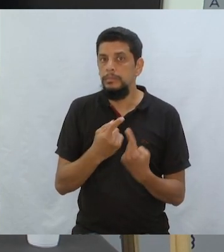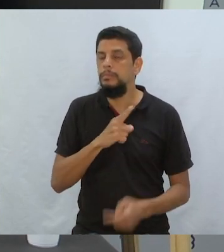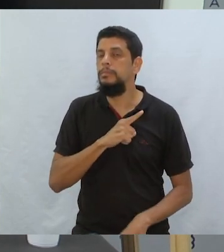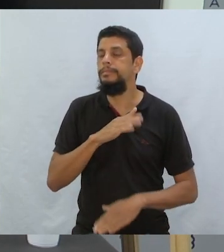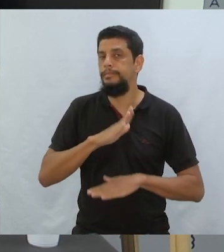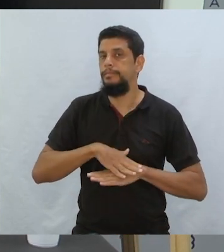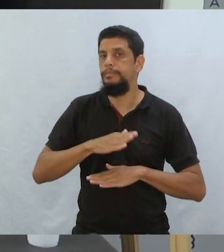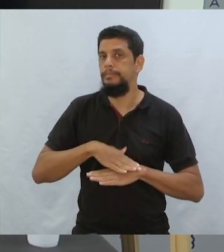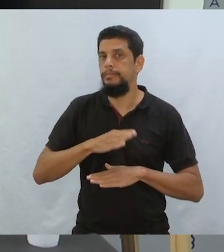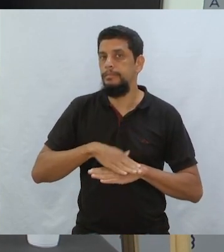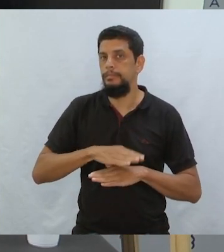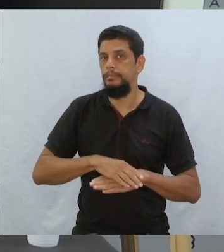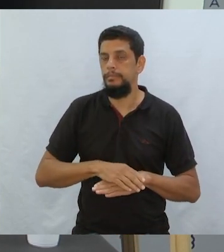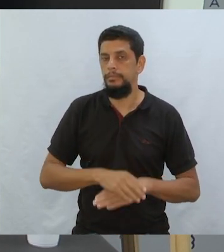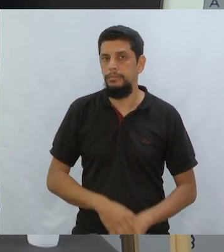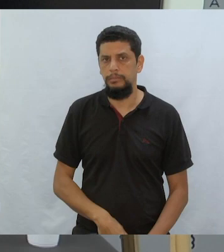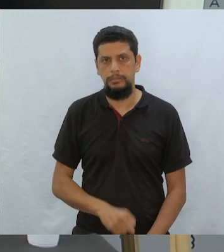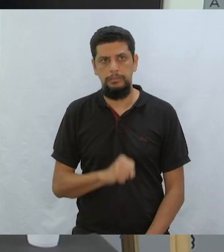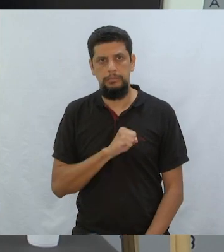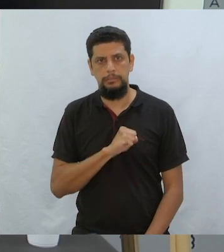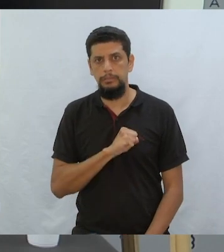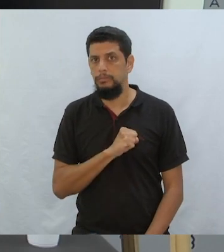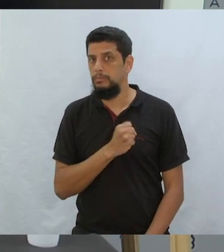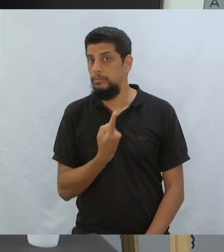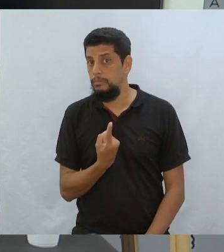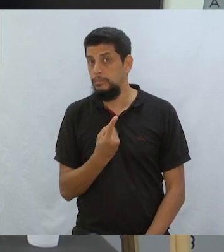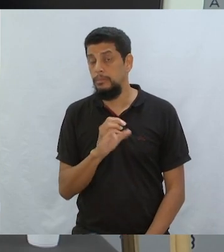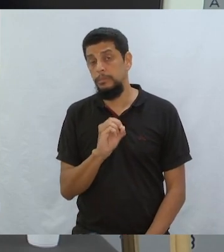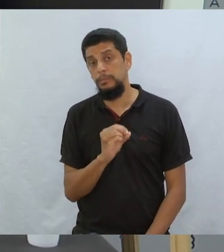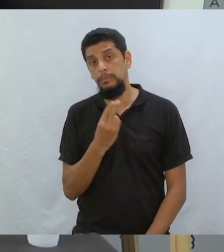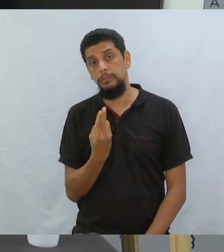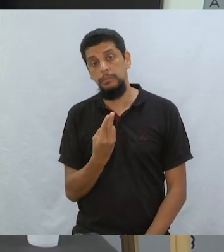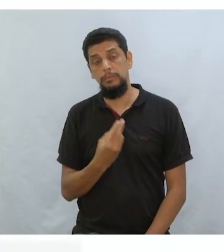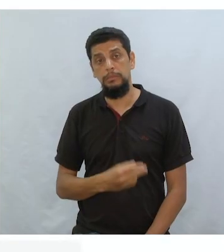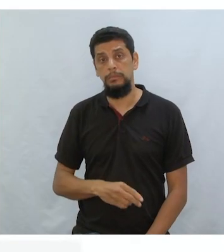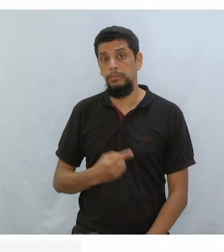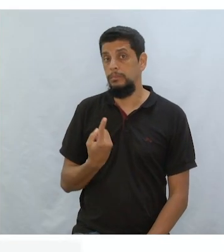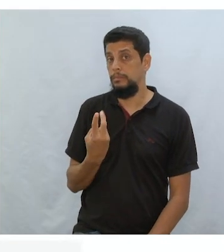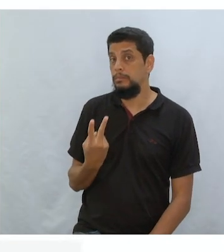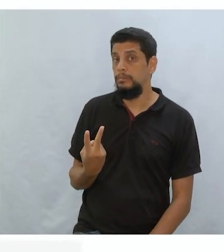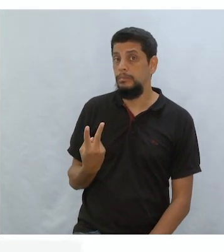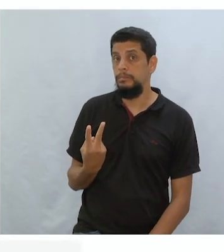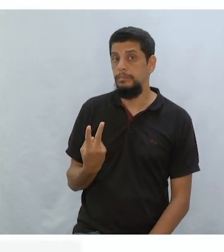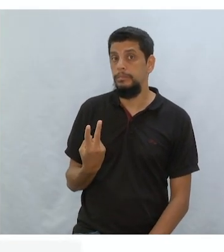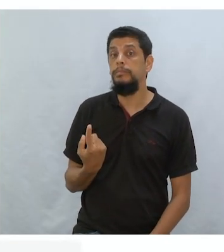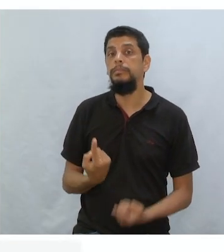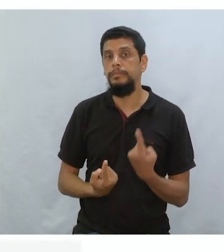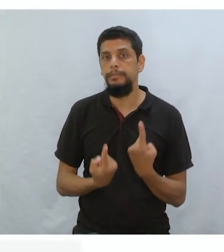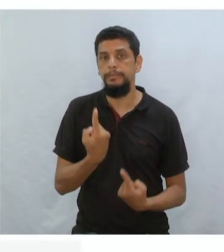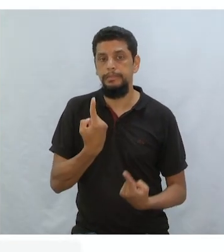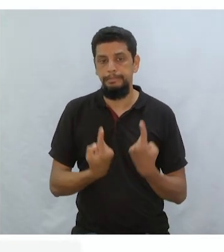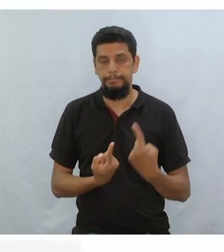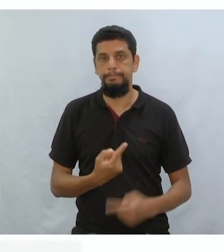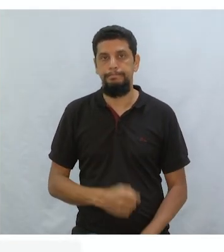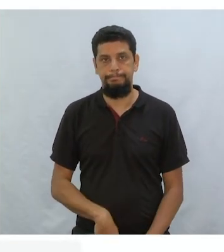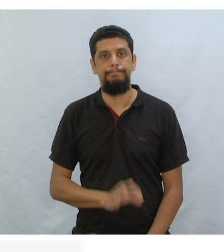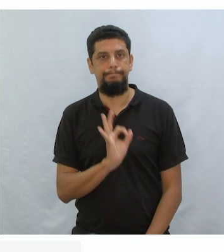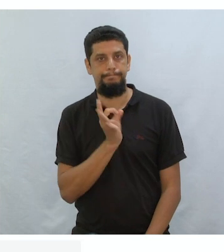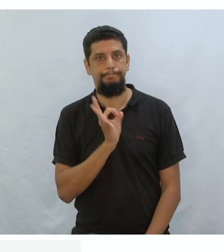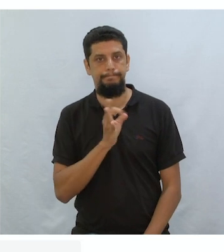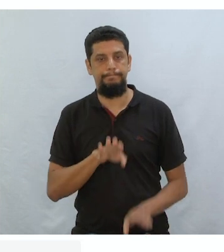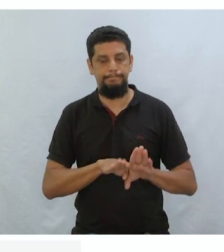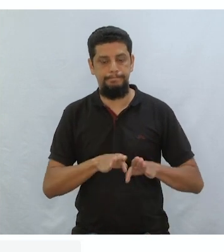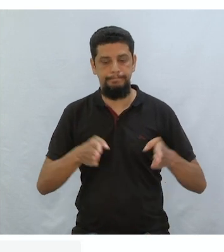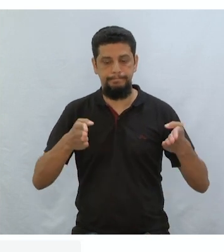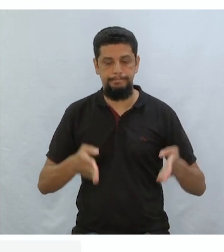tem mais copos de suco? A mesa número 1 com 2 copos ou a mesa número 2 com 4 copos? É a